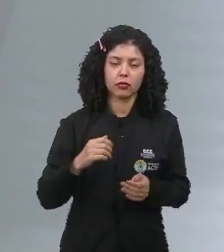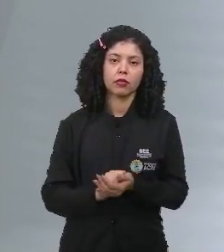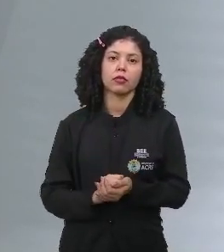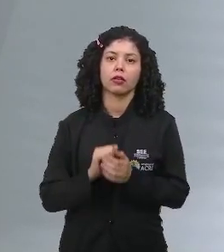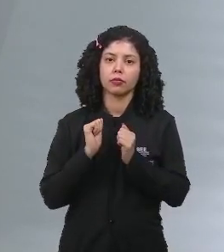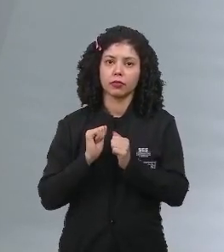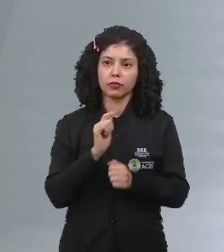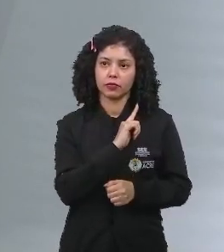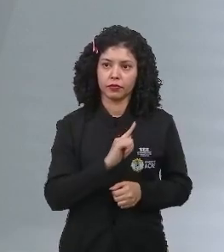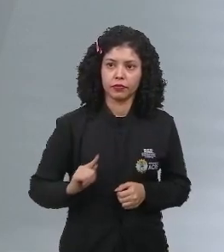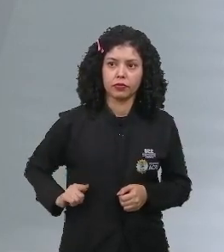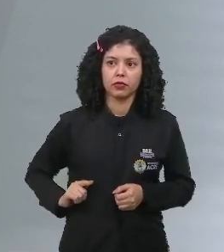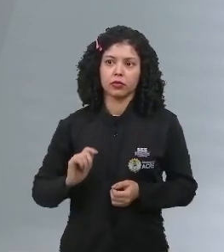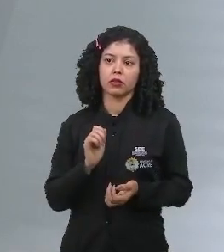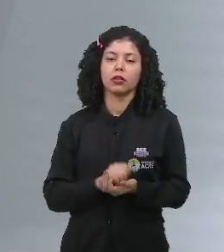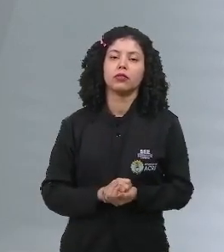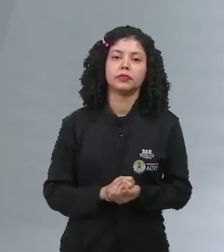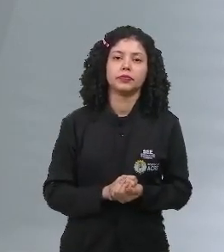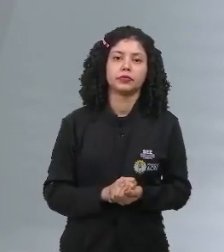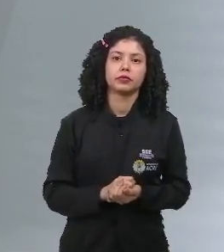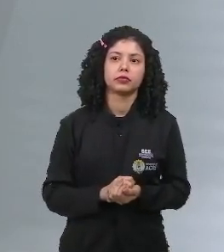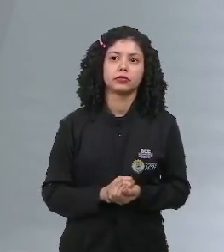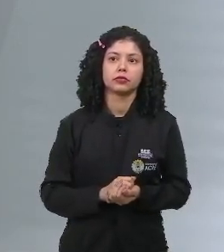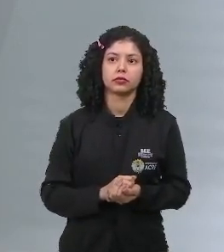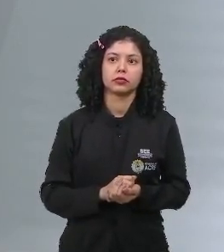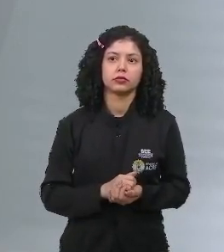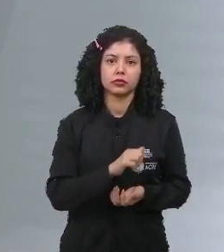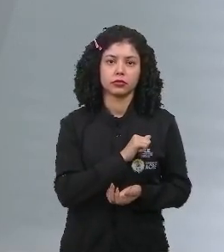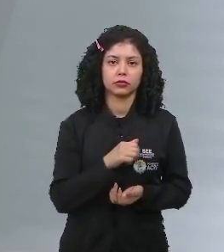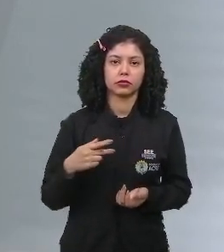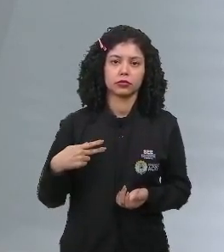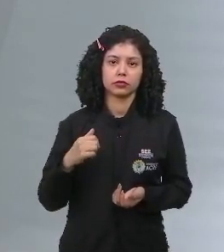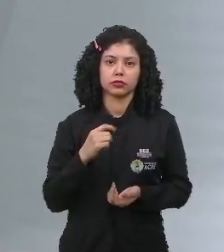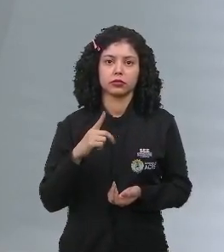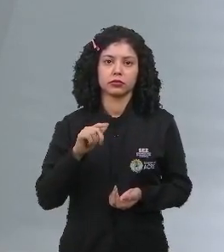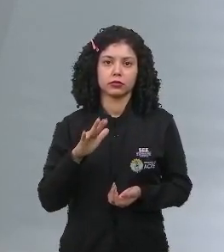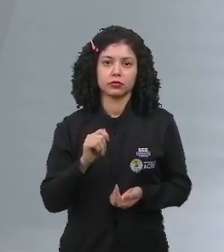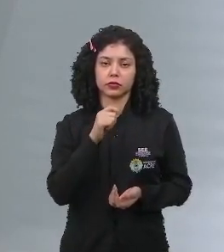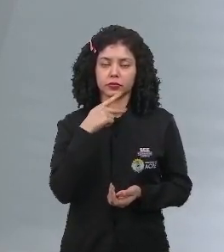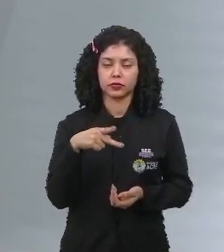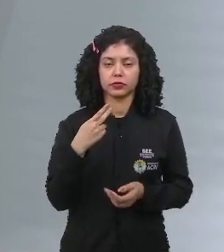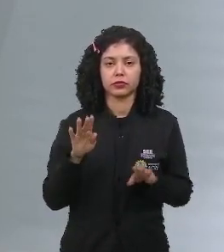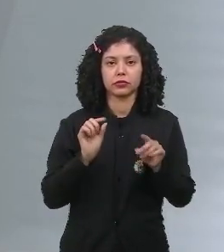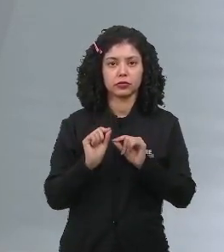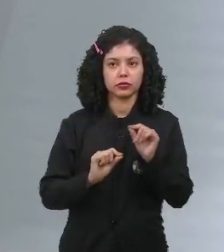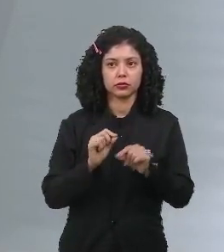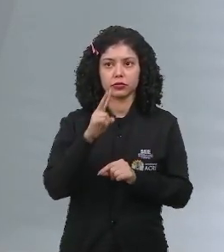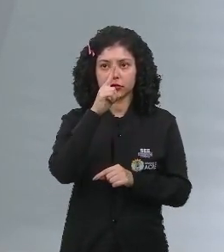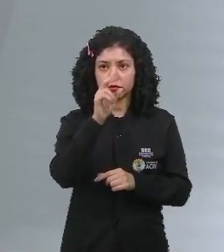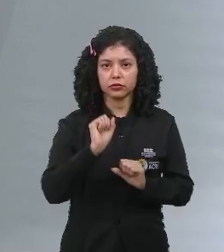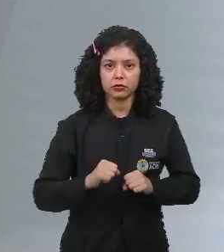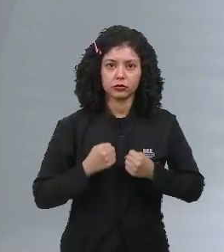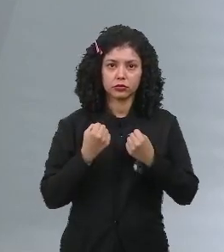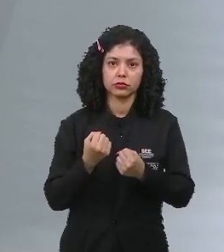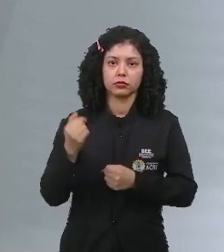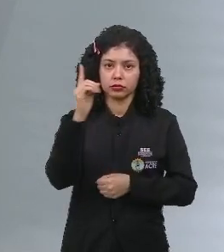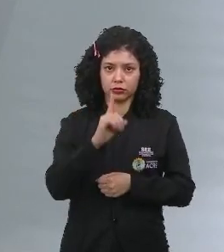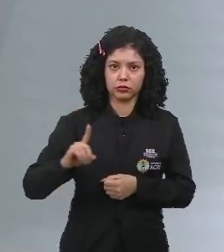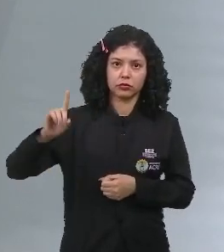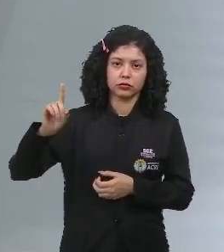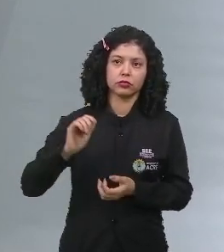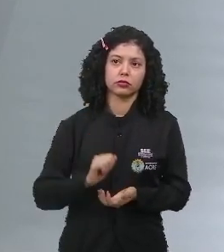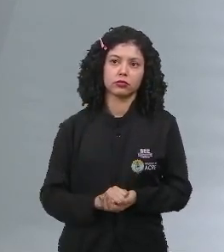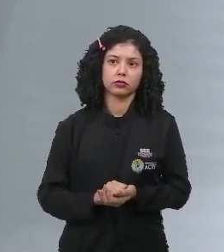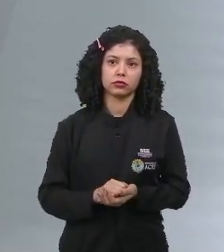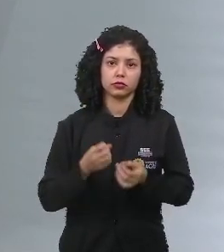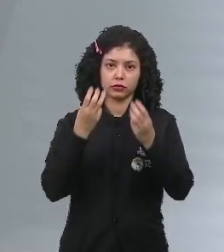governar Aliás o apóstolo Paulo lá no Novo Testamento ele diz que o poder todo o poder vem de Deus